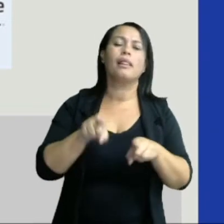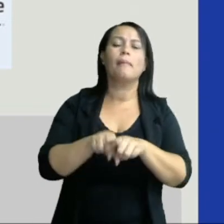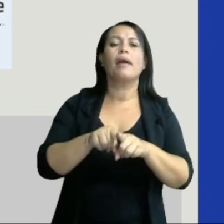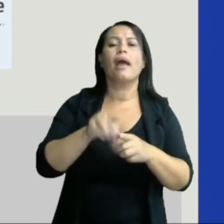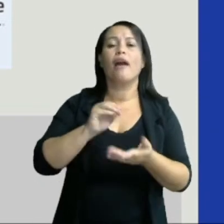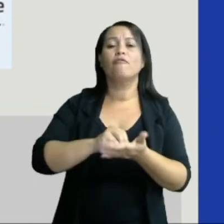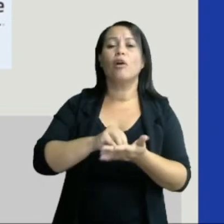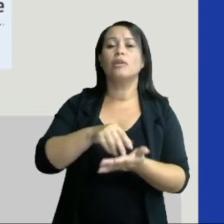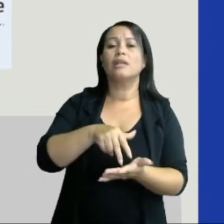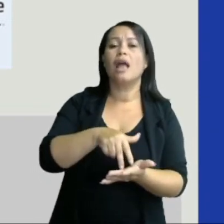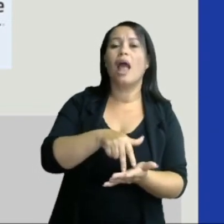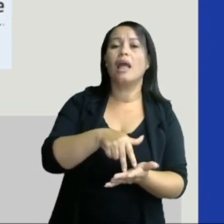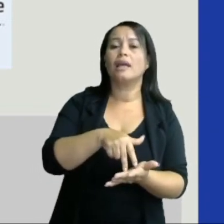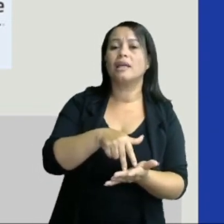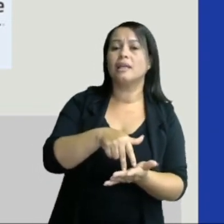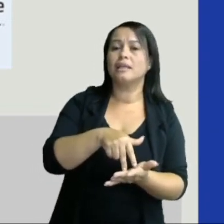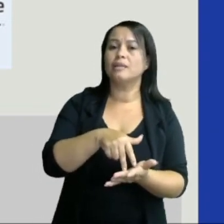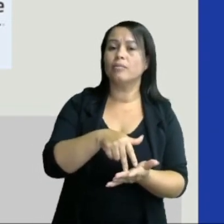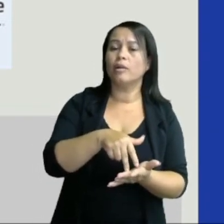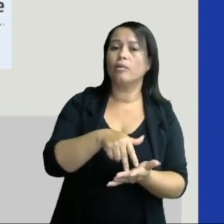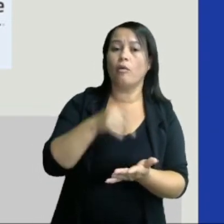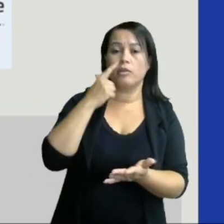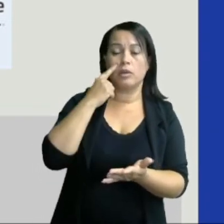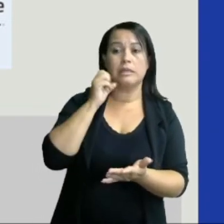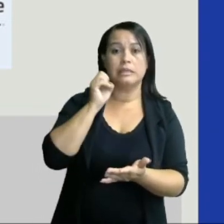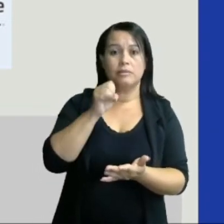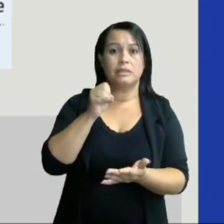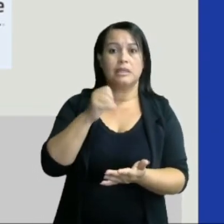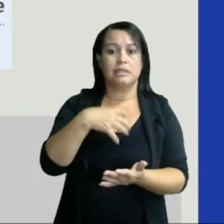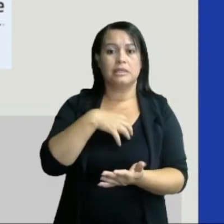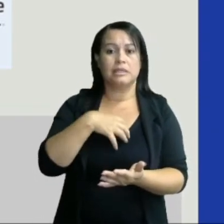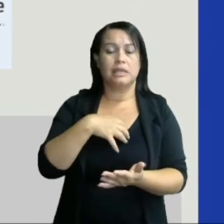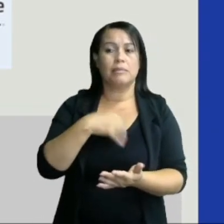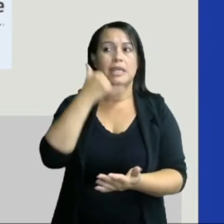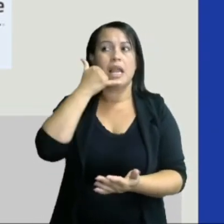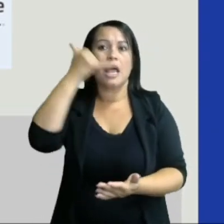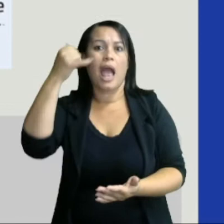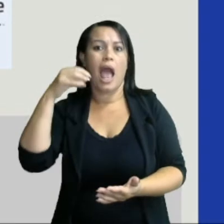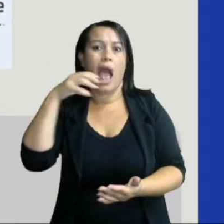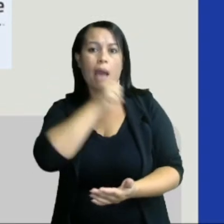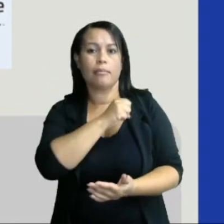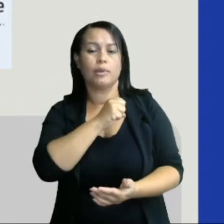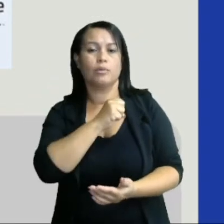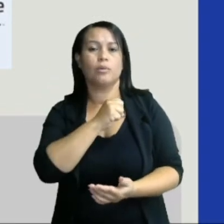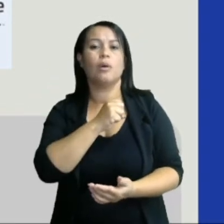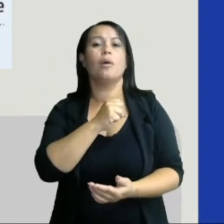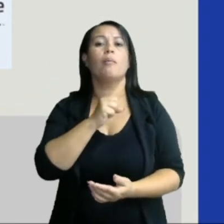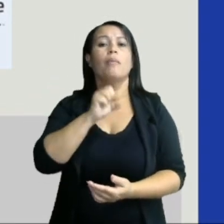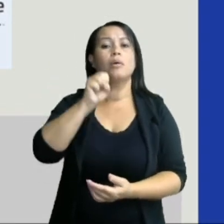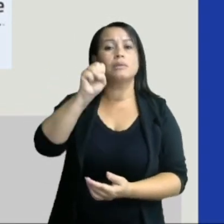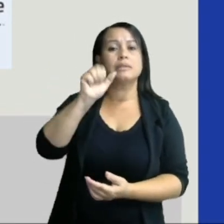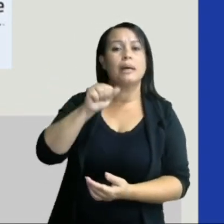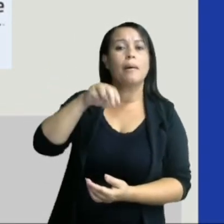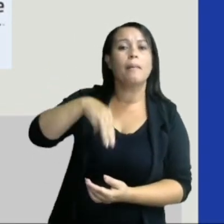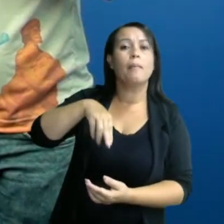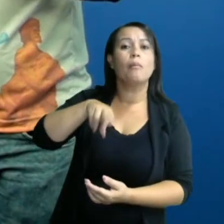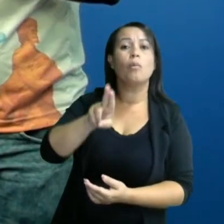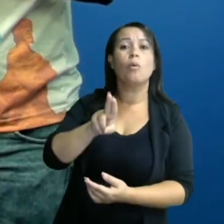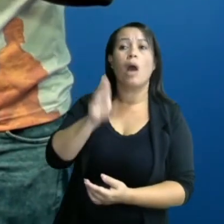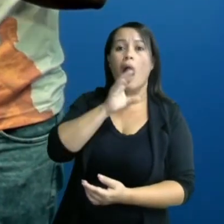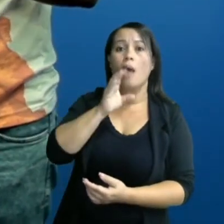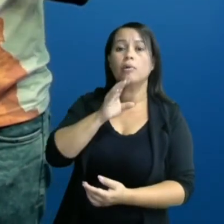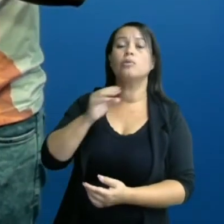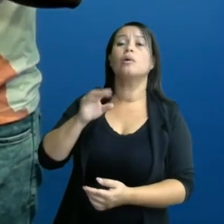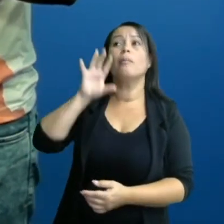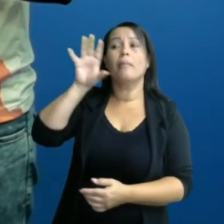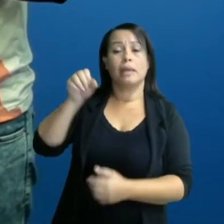de equilíbrio. Se isso acontecer, você deve ligar para o SAMU imediatamente e providenciar essa